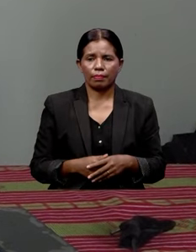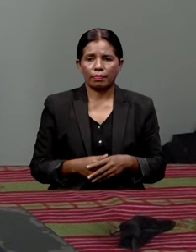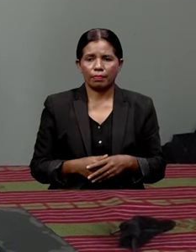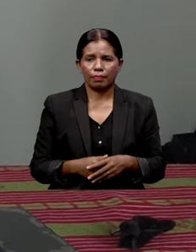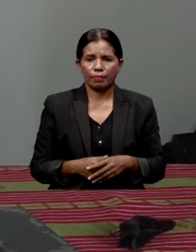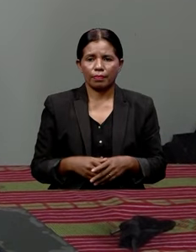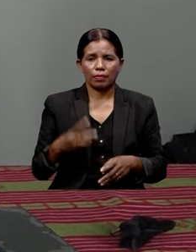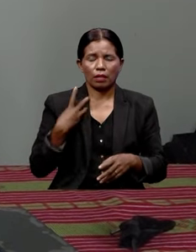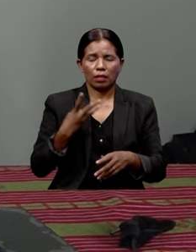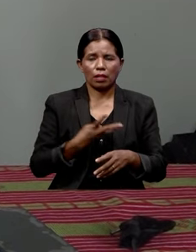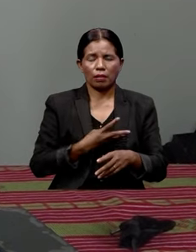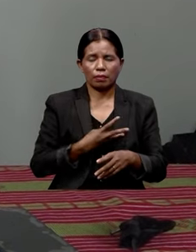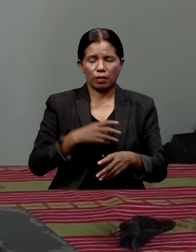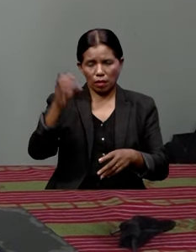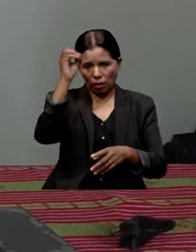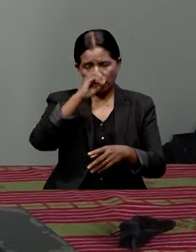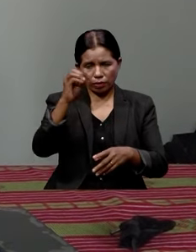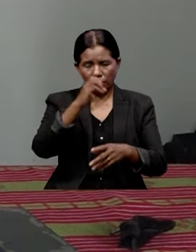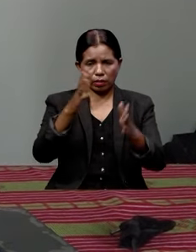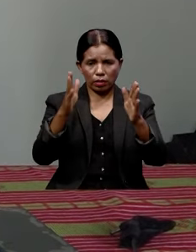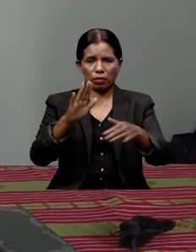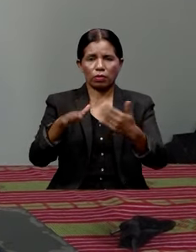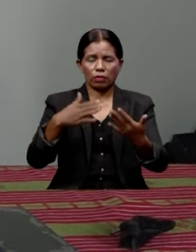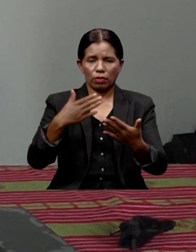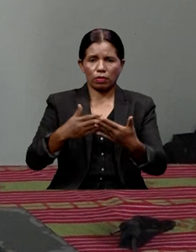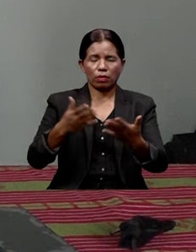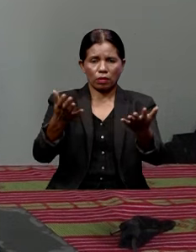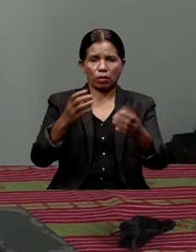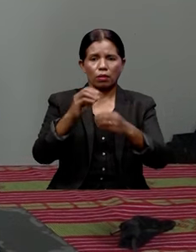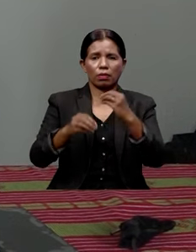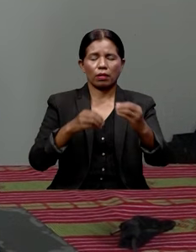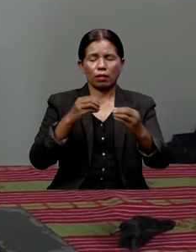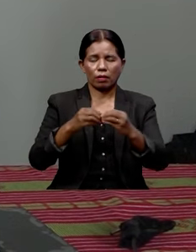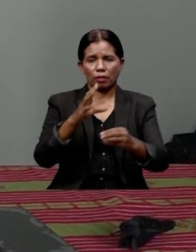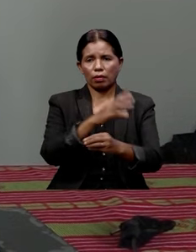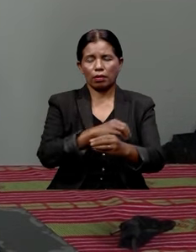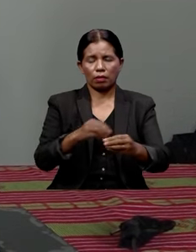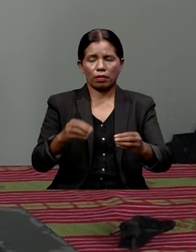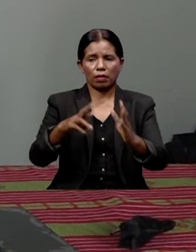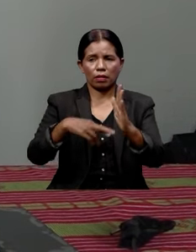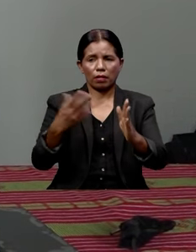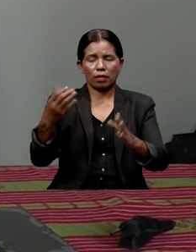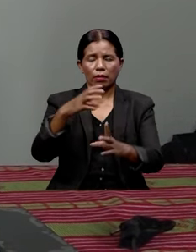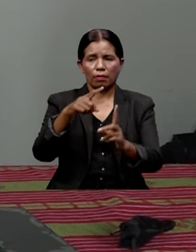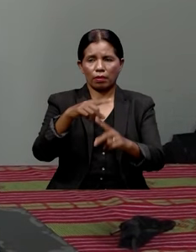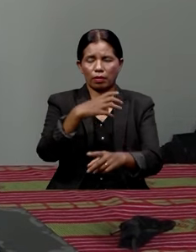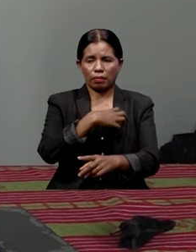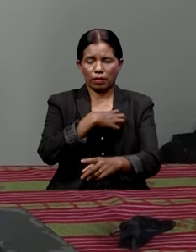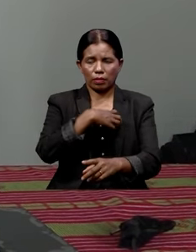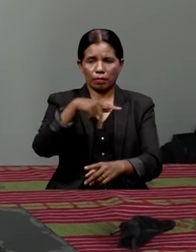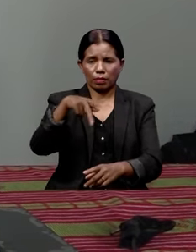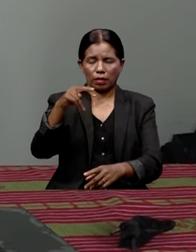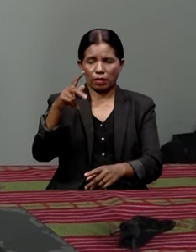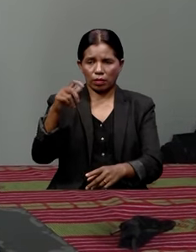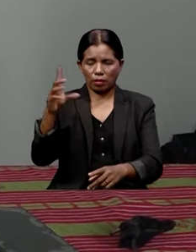a minha observação sira, konaba, proposta hoje, 2025, va PNTL,